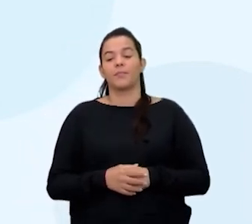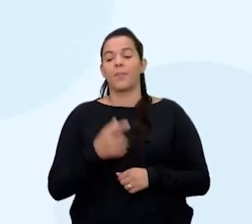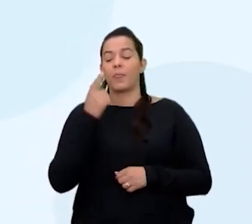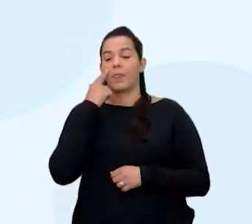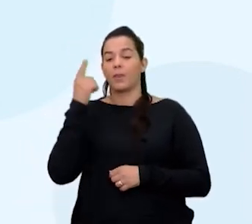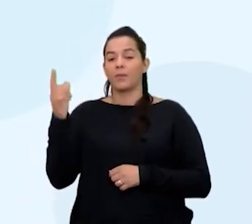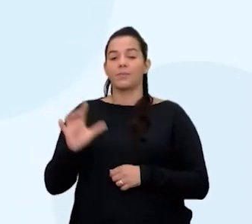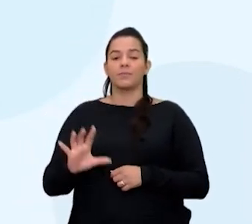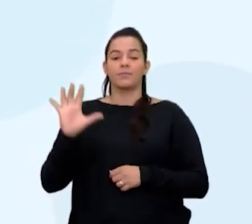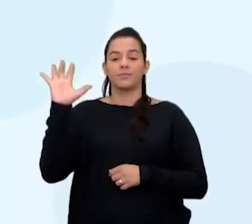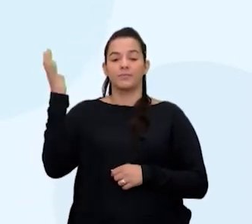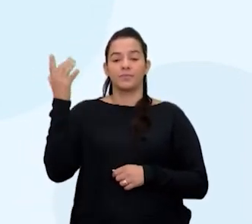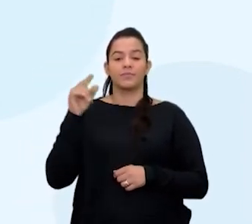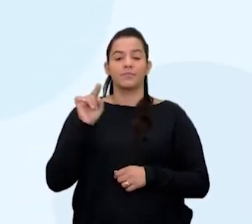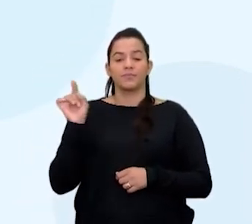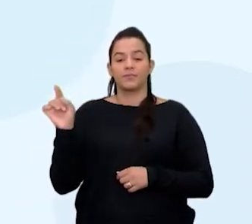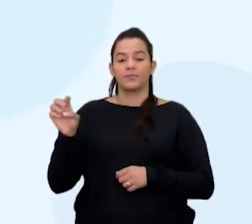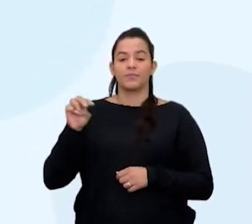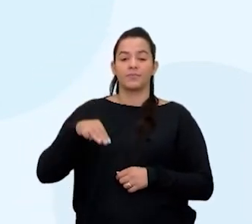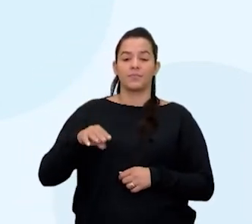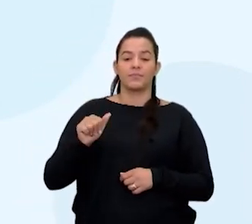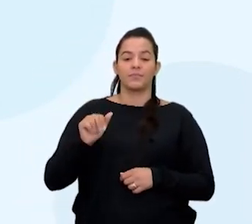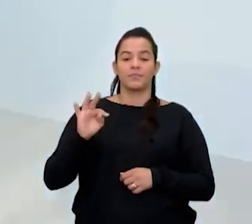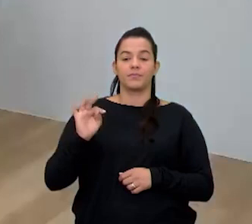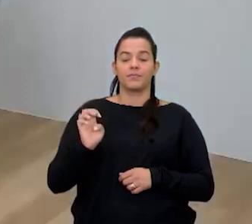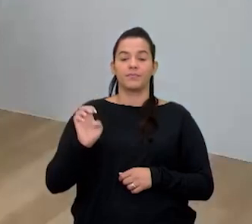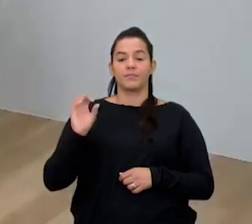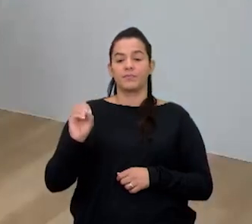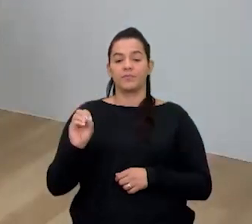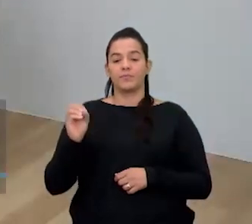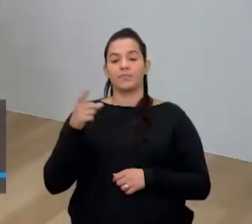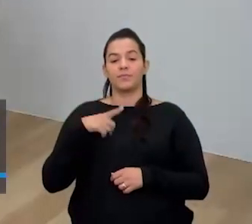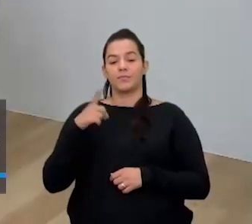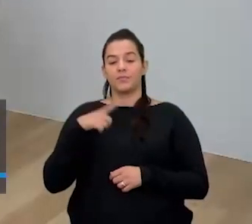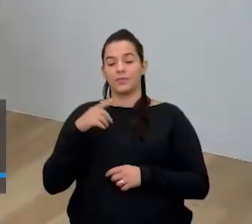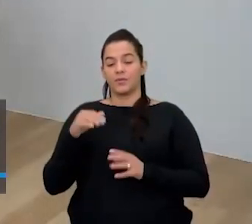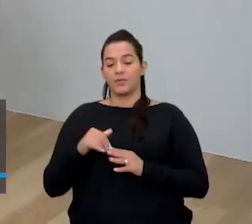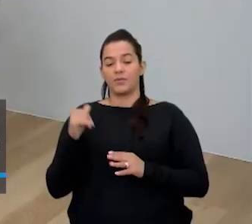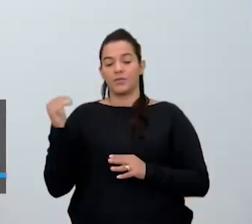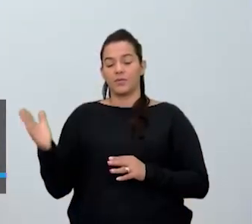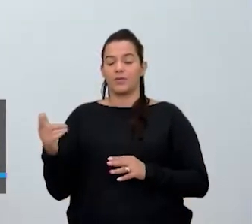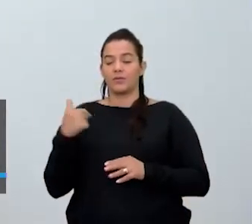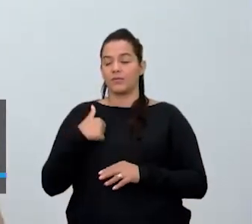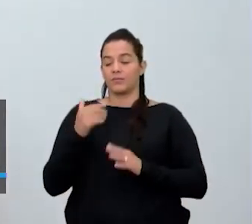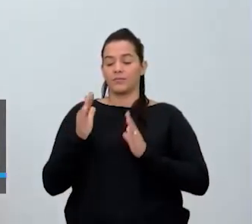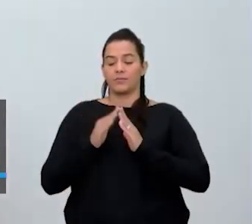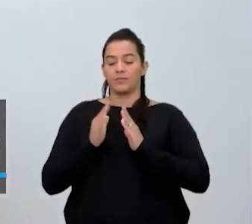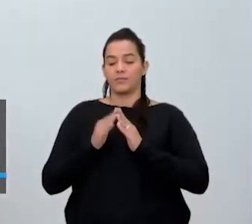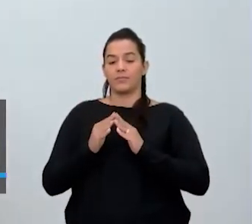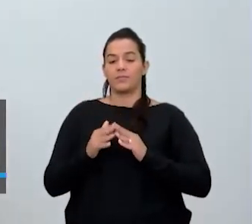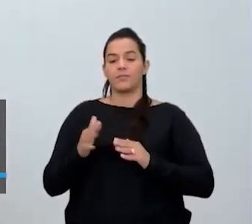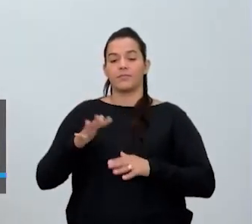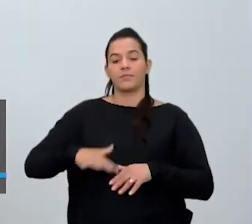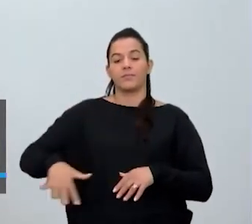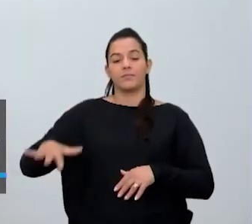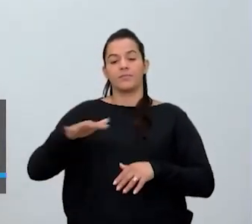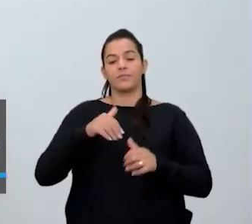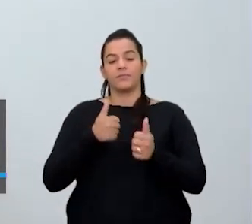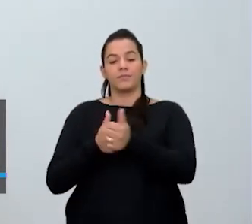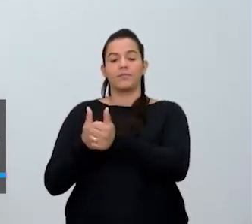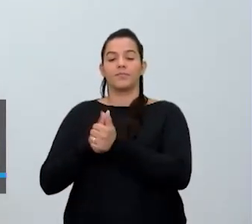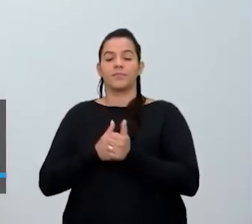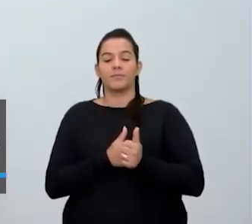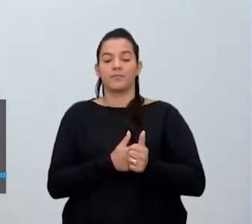na estação de metrô, do lado da minha casa, ali no entorno da estação, Mafê, a gente